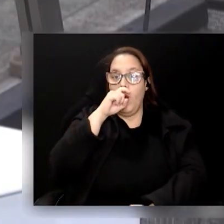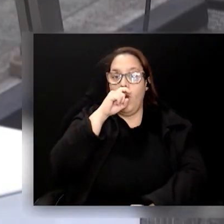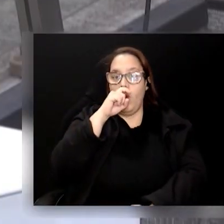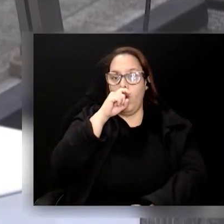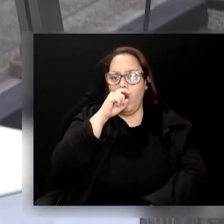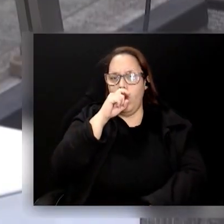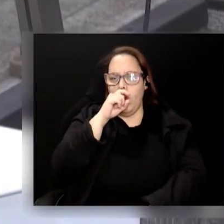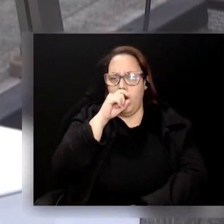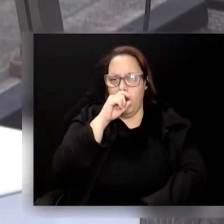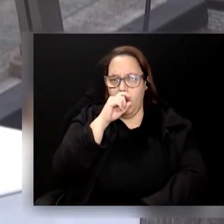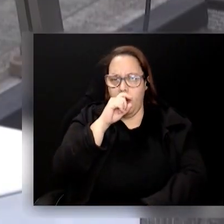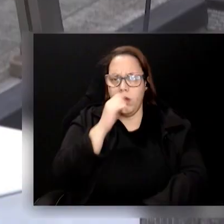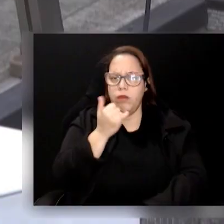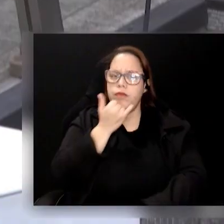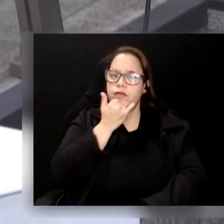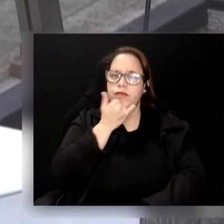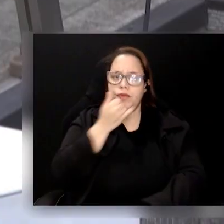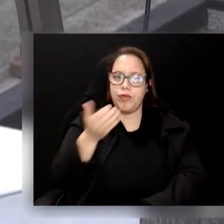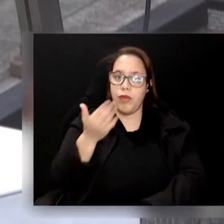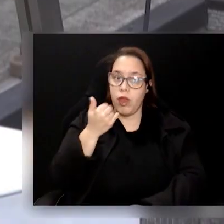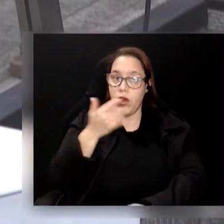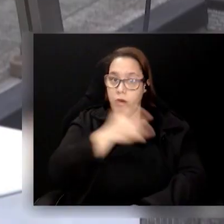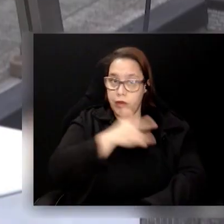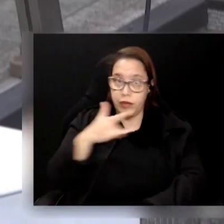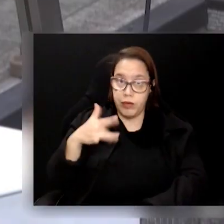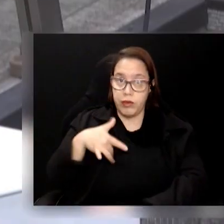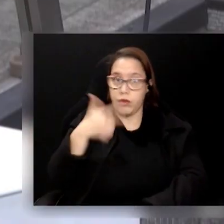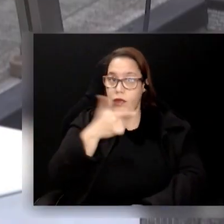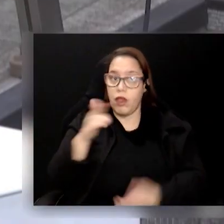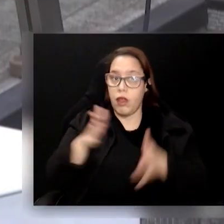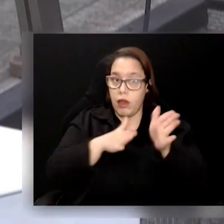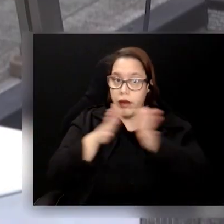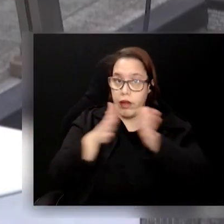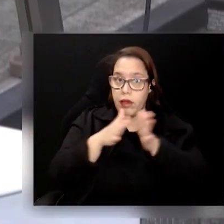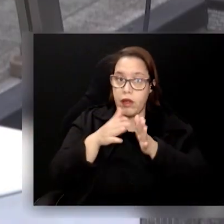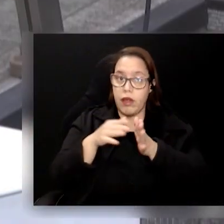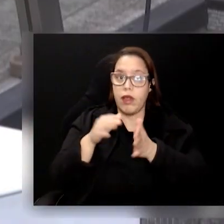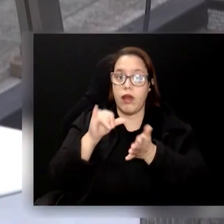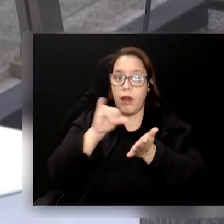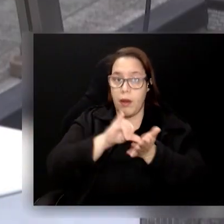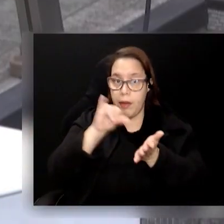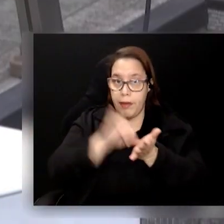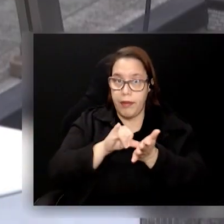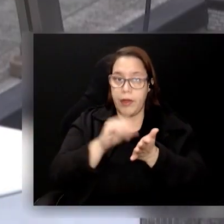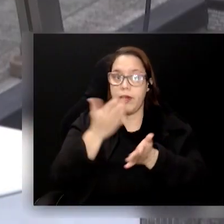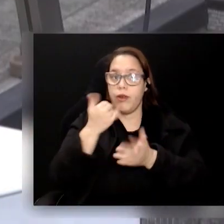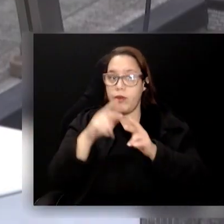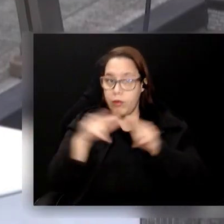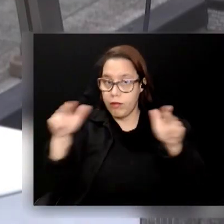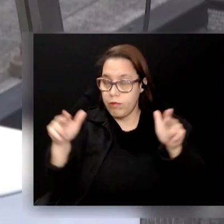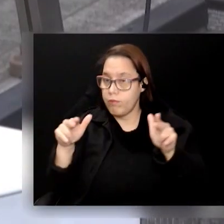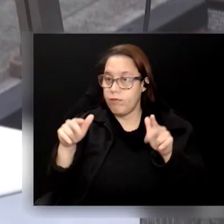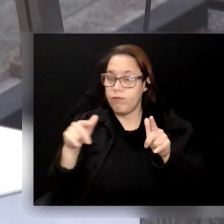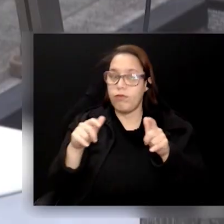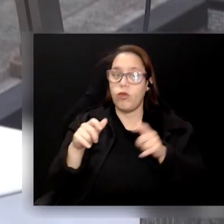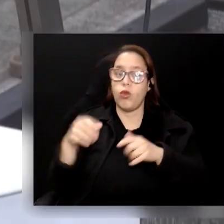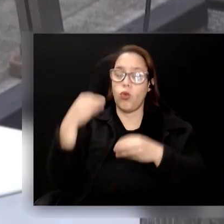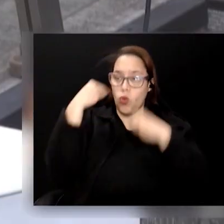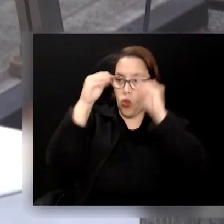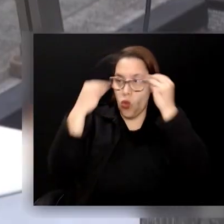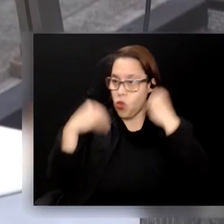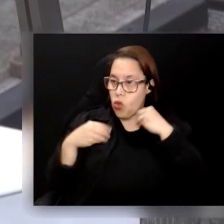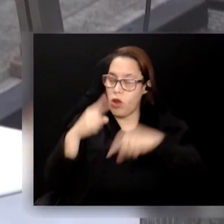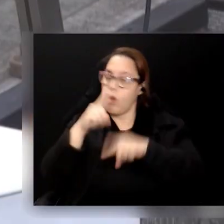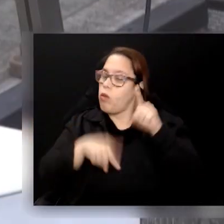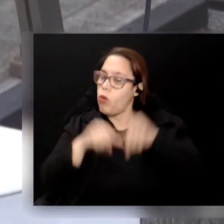não ter acesso a metais pesados, seja na alimentação, seja em cosméticos, em produtos, ou até